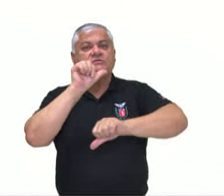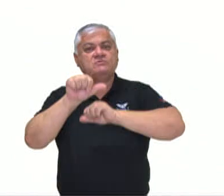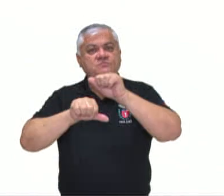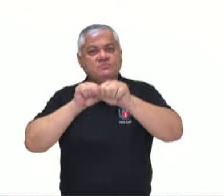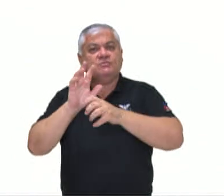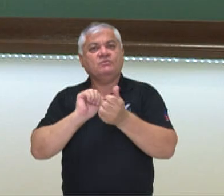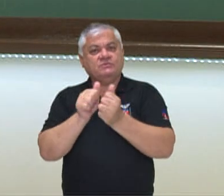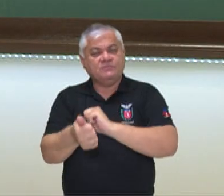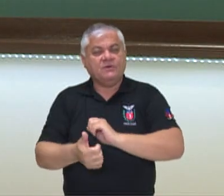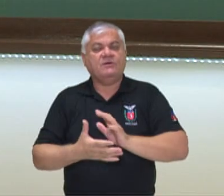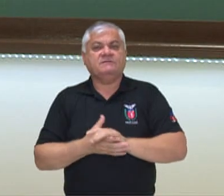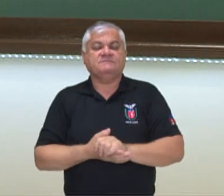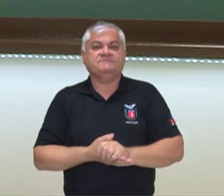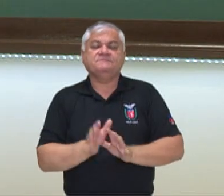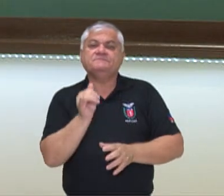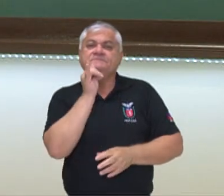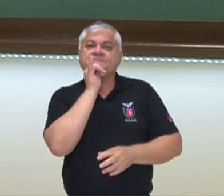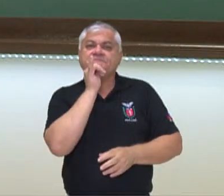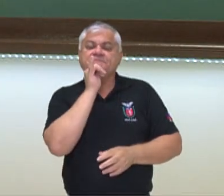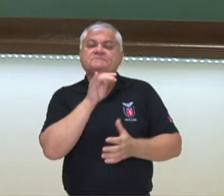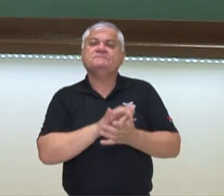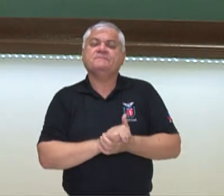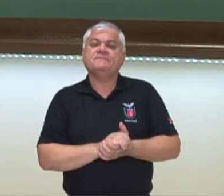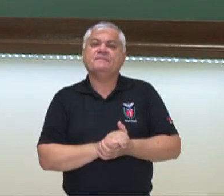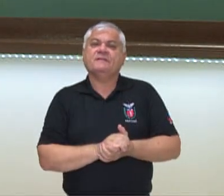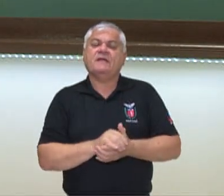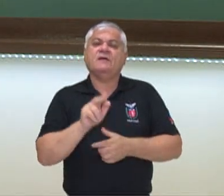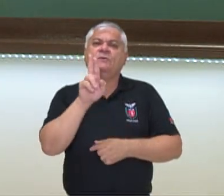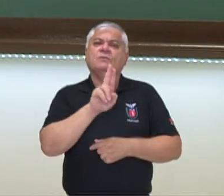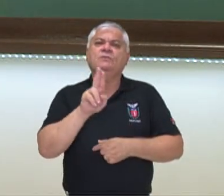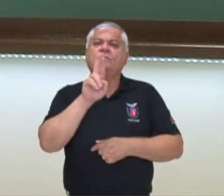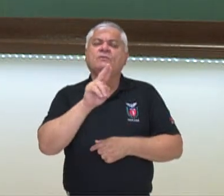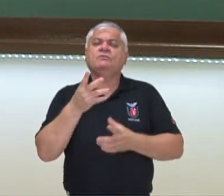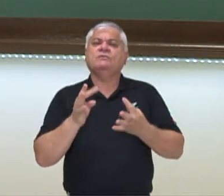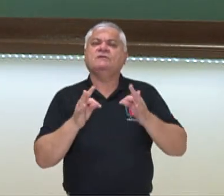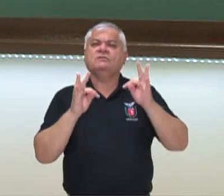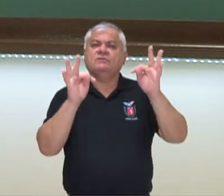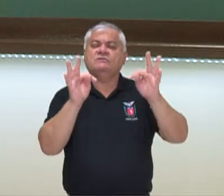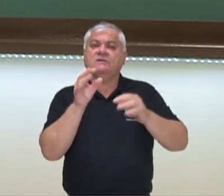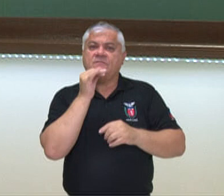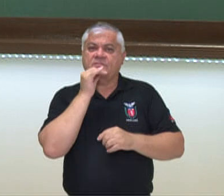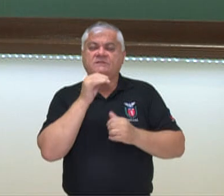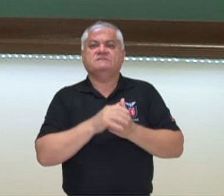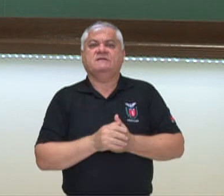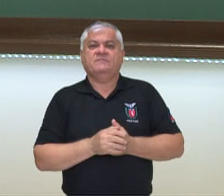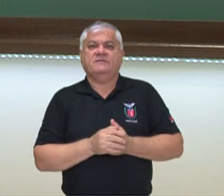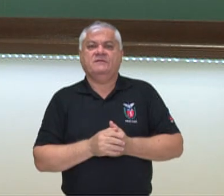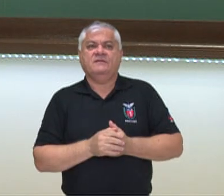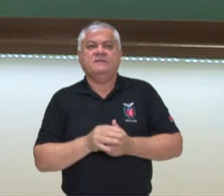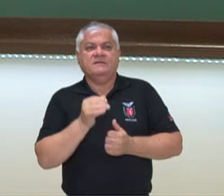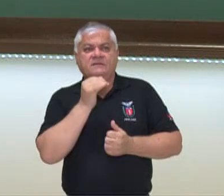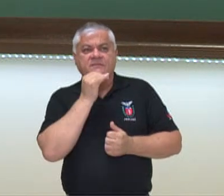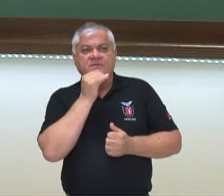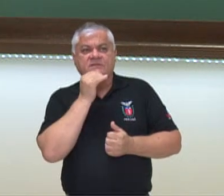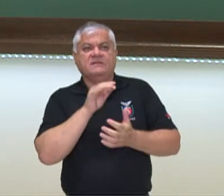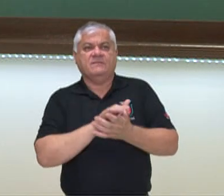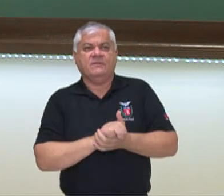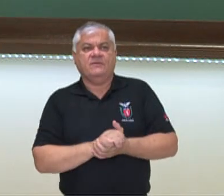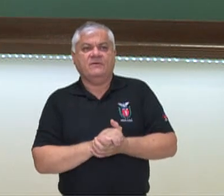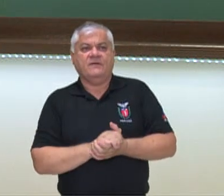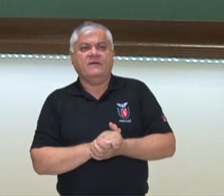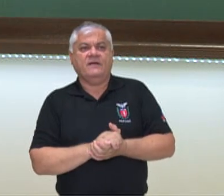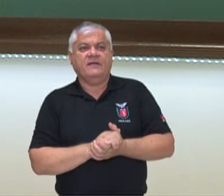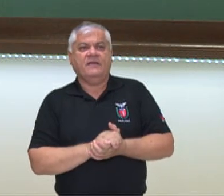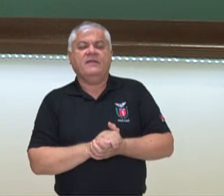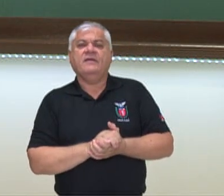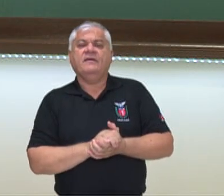em si. Por exemplo, a gente pode colocar aí o uso da tecnologia nesses esportes. O VAR é um uso da tecnologia nesses esportes,